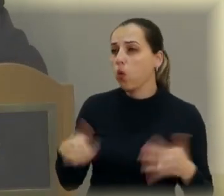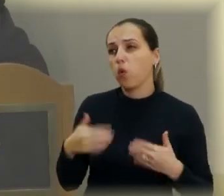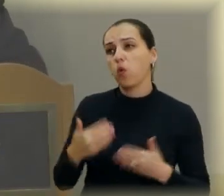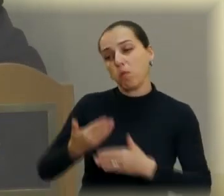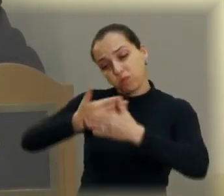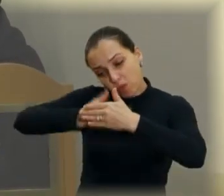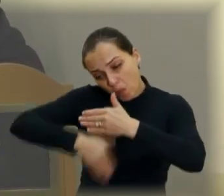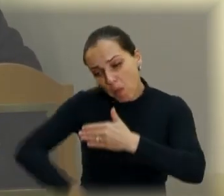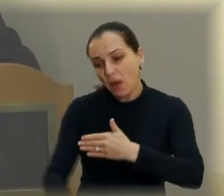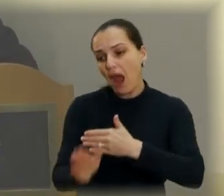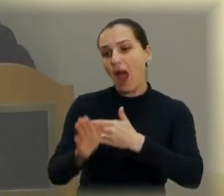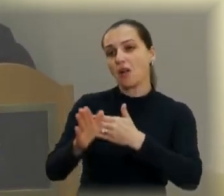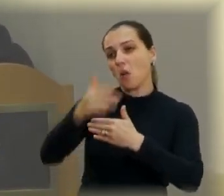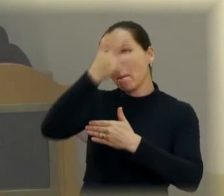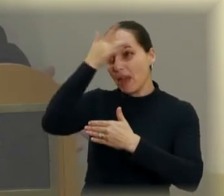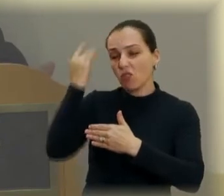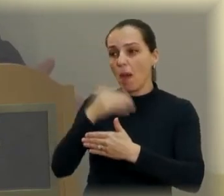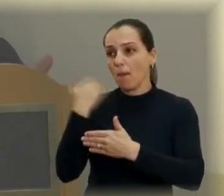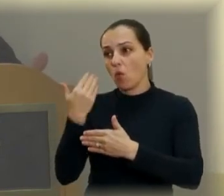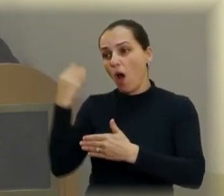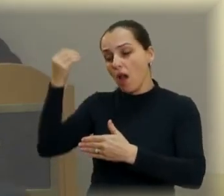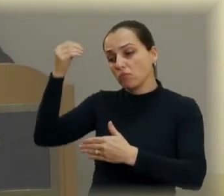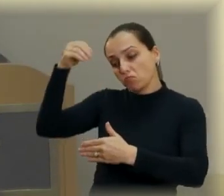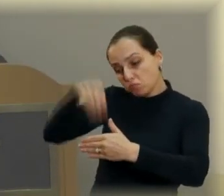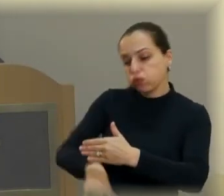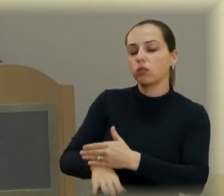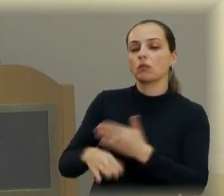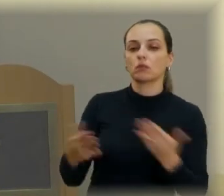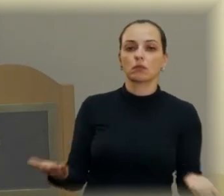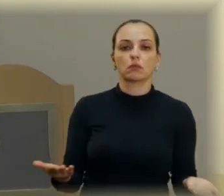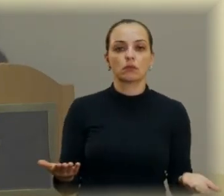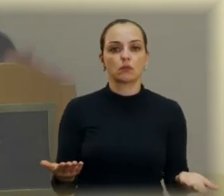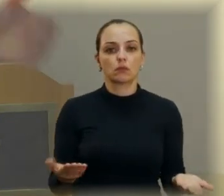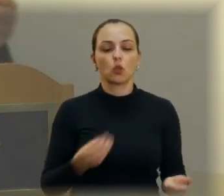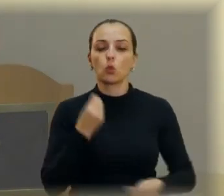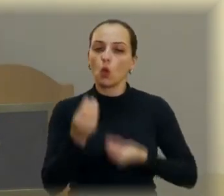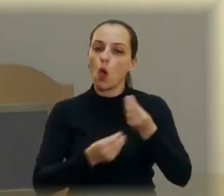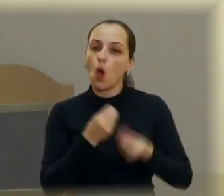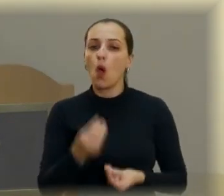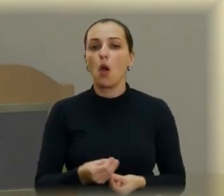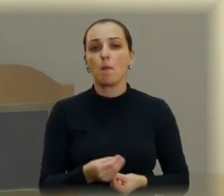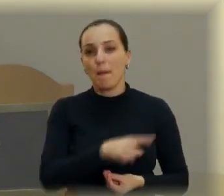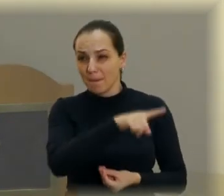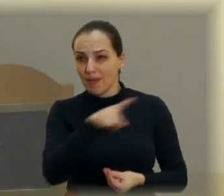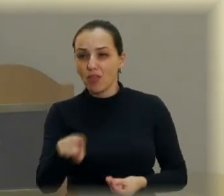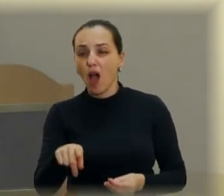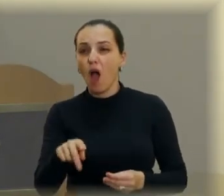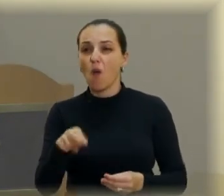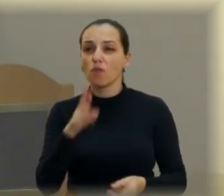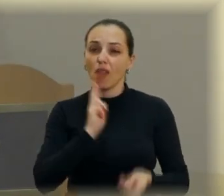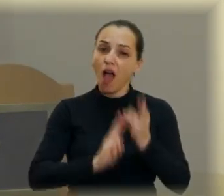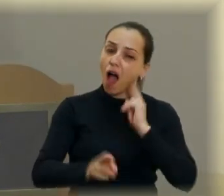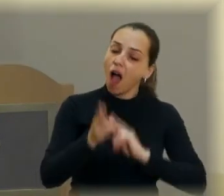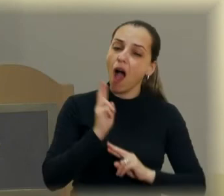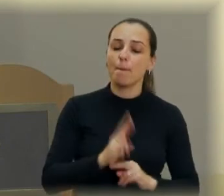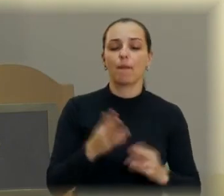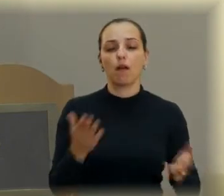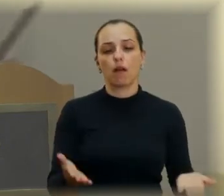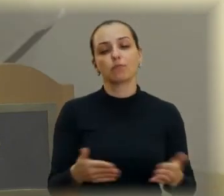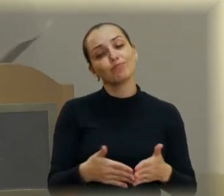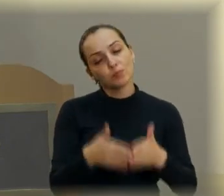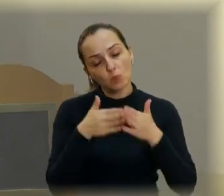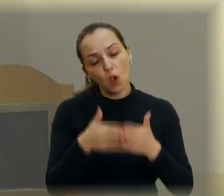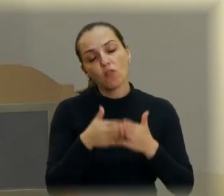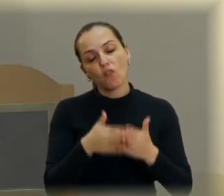cova para enterrar alguém e vou falar o que eles reclamam comigo então por